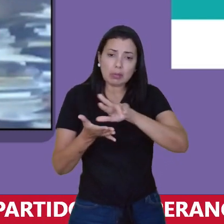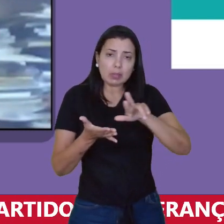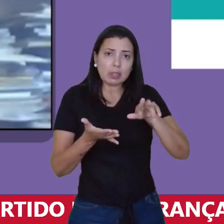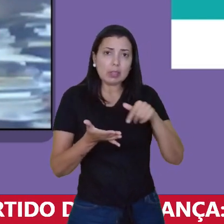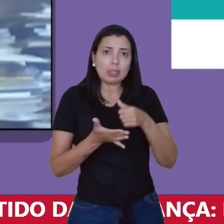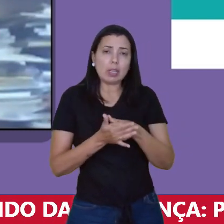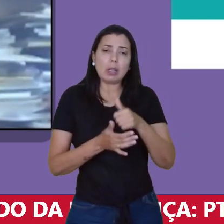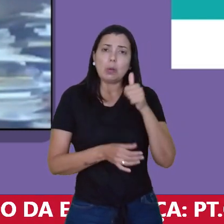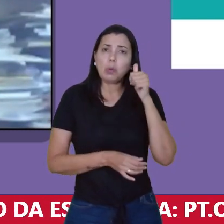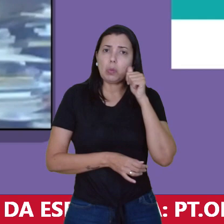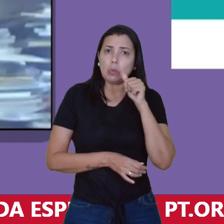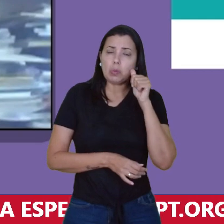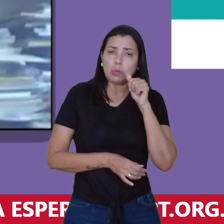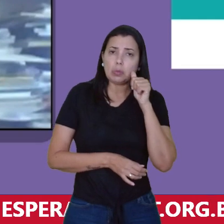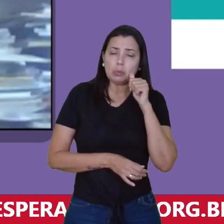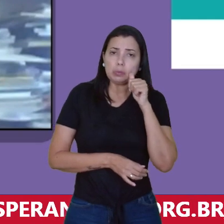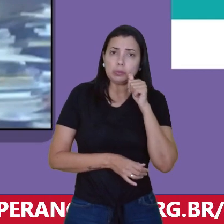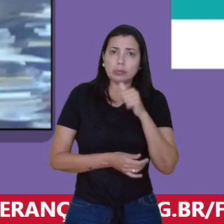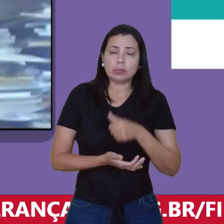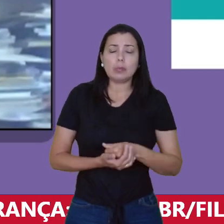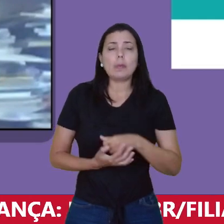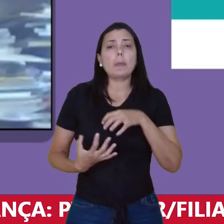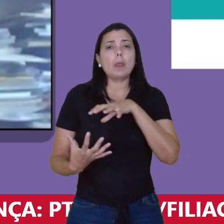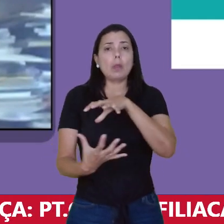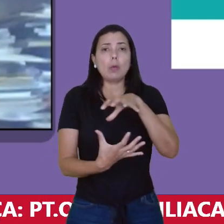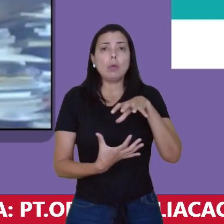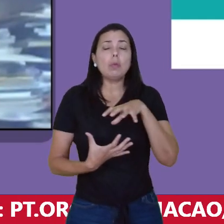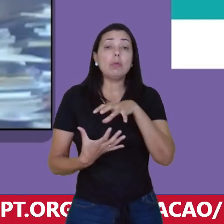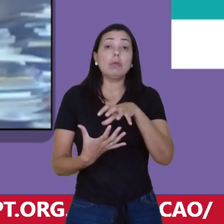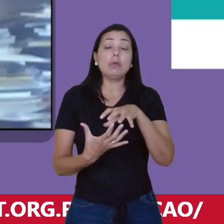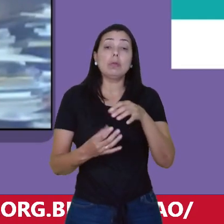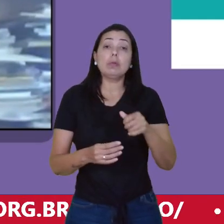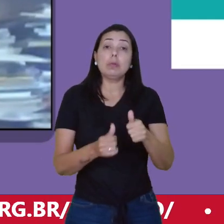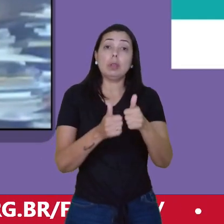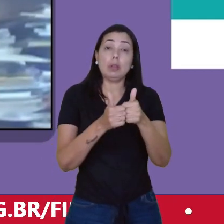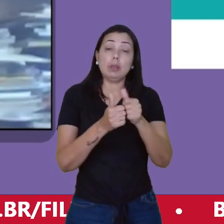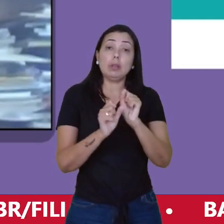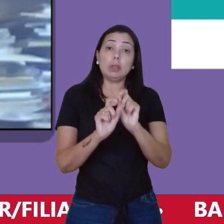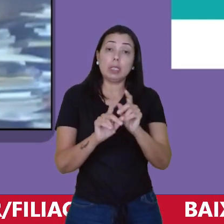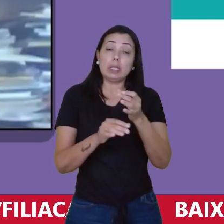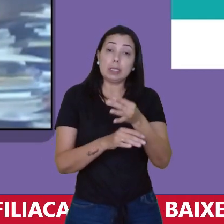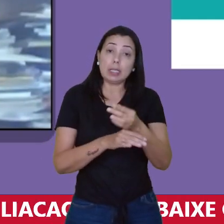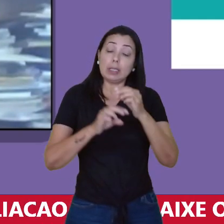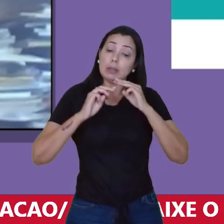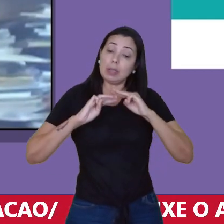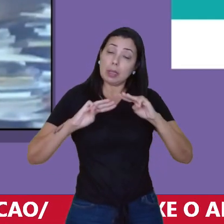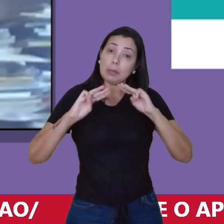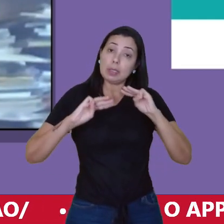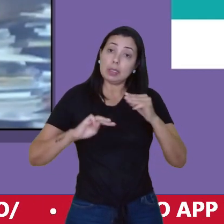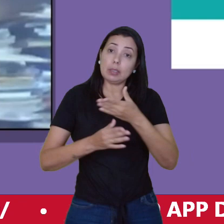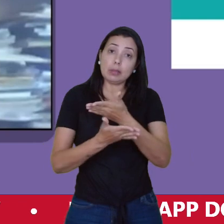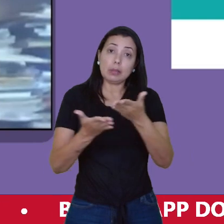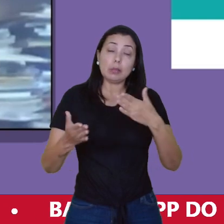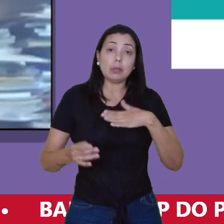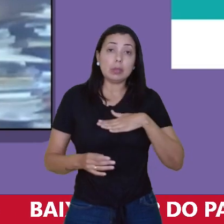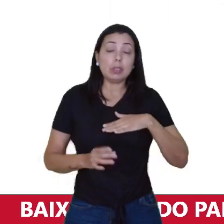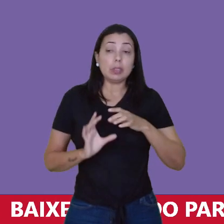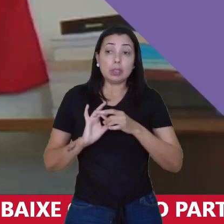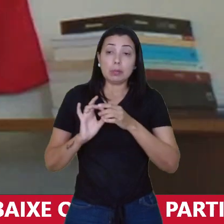com as mulheres, com um mundo melhor, certo? É essa mensagem que eu queria deixar para